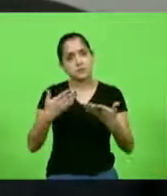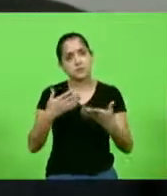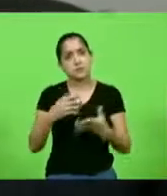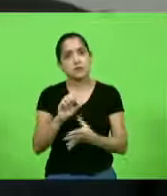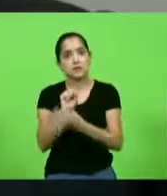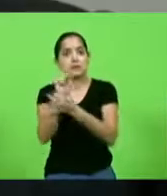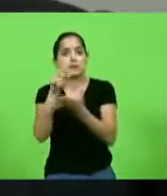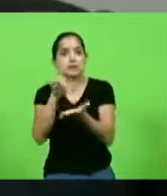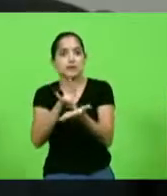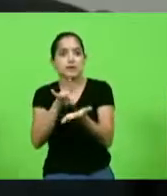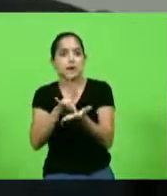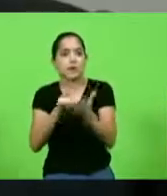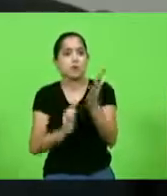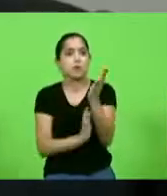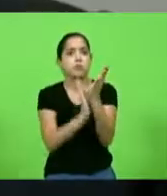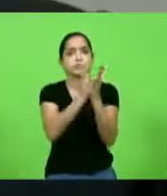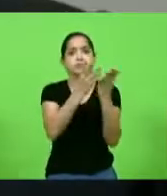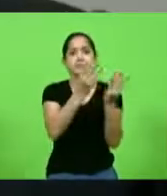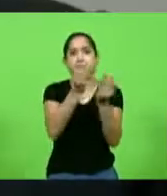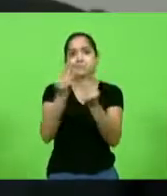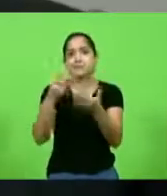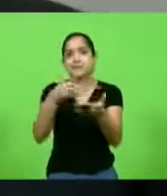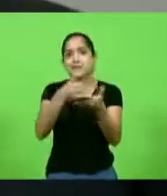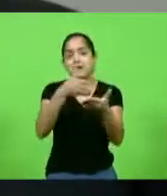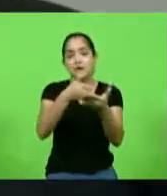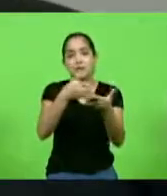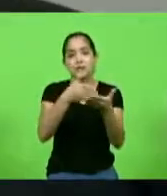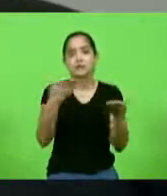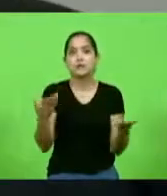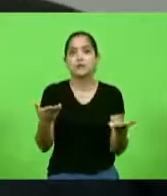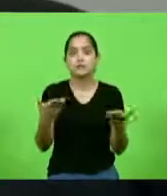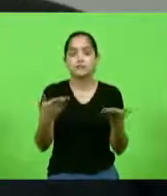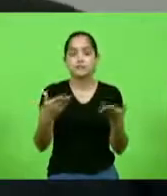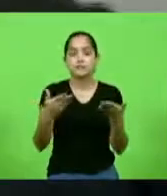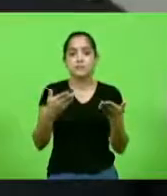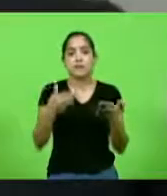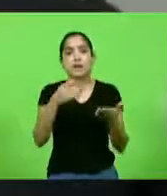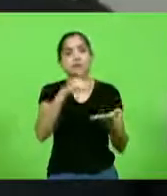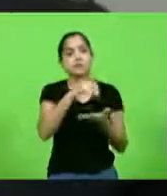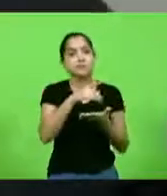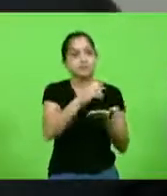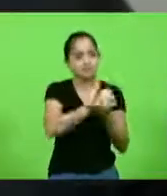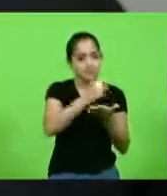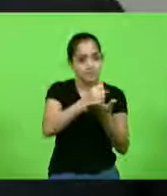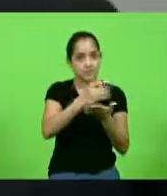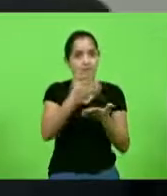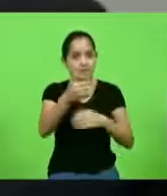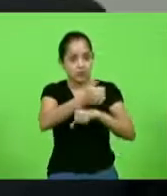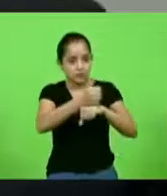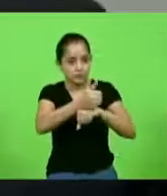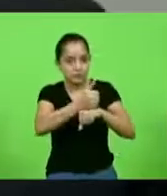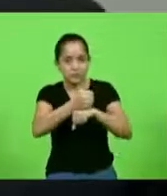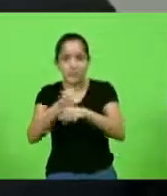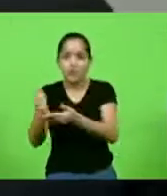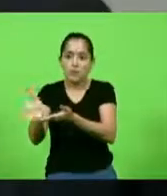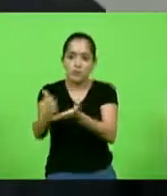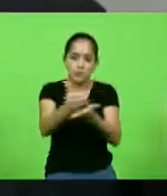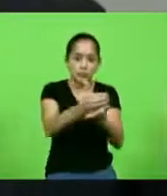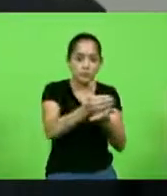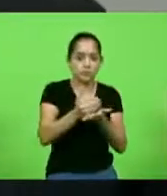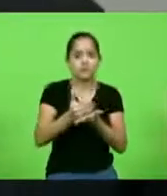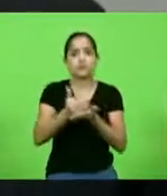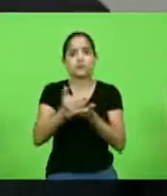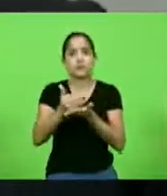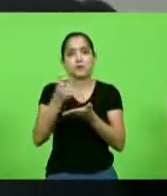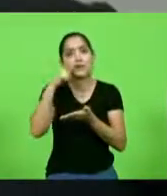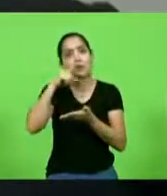dá para ter um monte de burocracia, porque trava todo o sistema, aí ele vai ter que contratar um especialista para poder juntar documento, para conseguir um